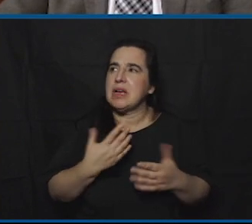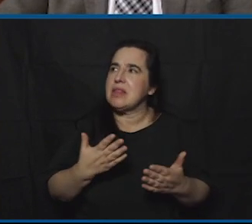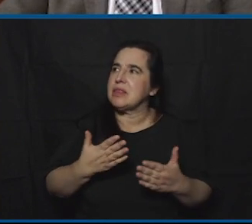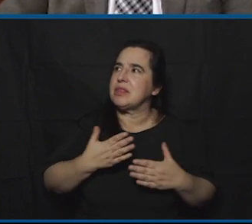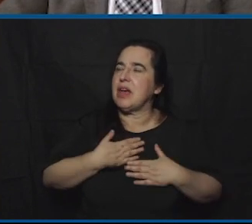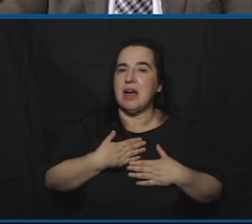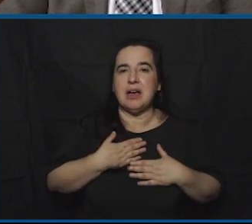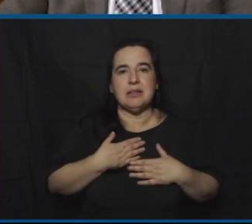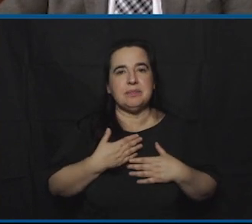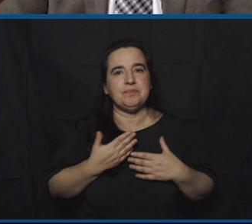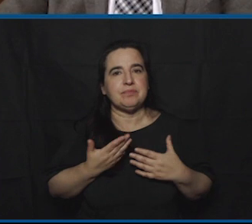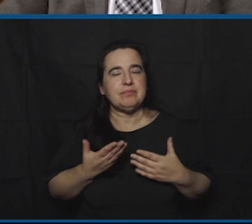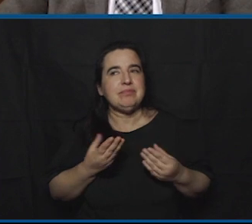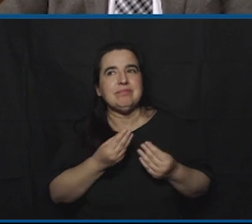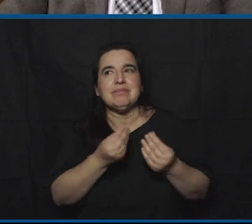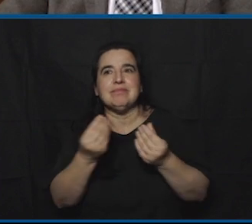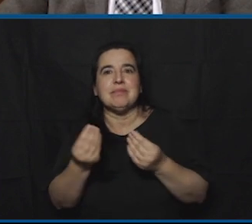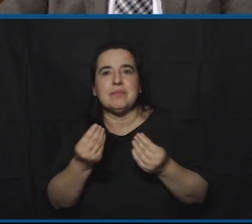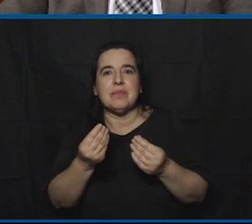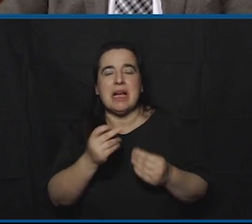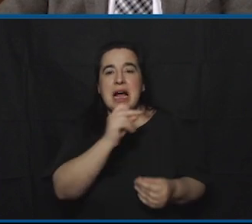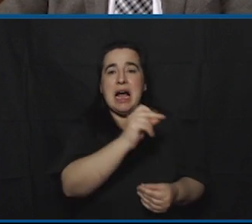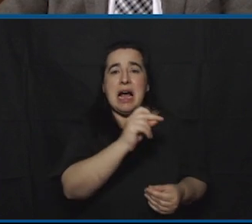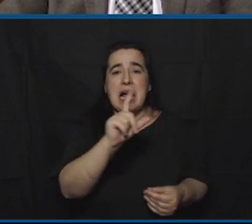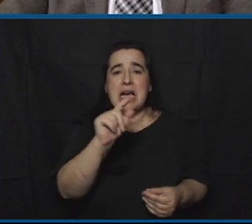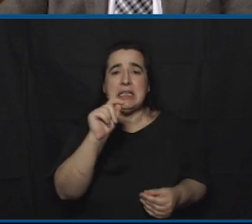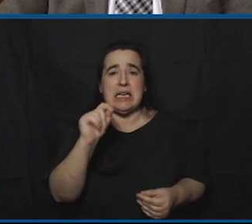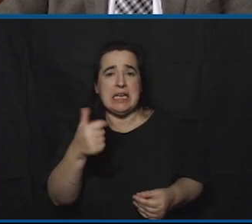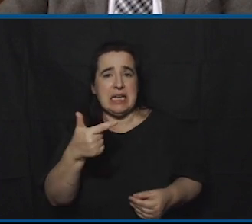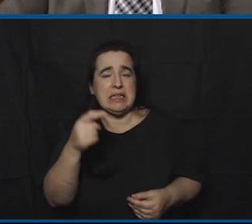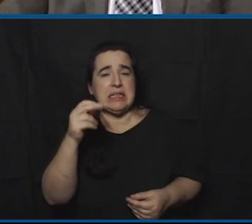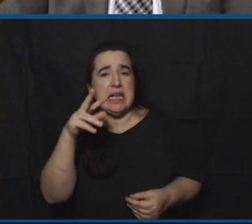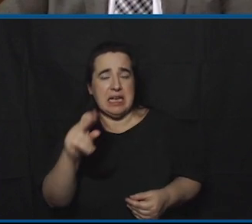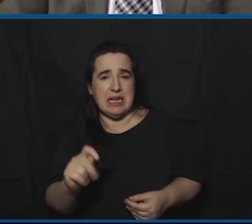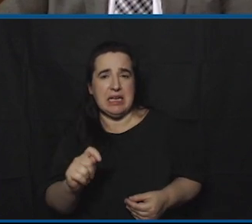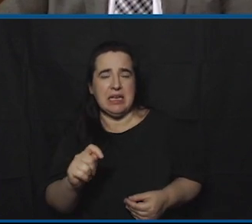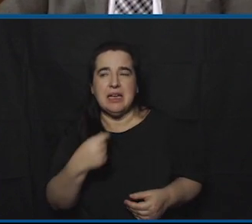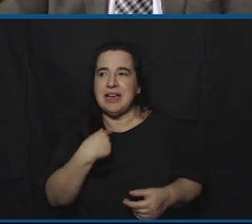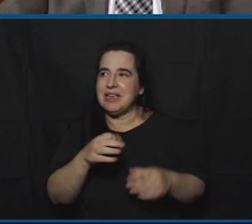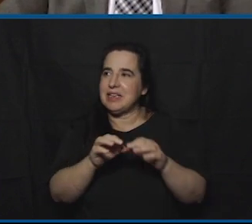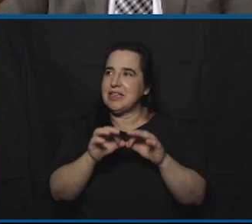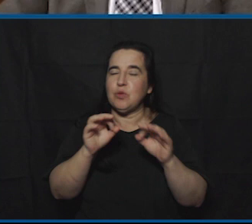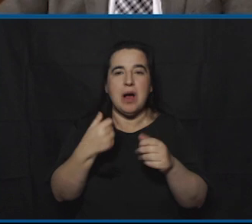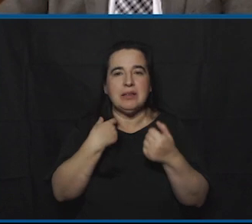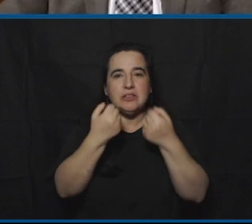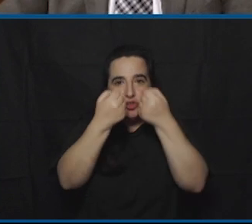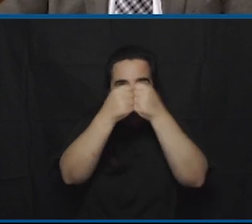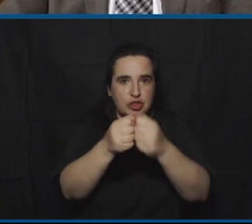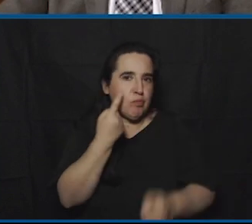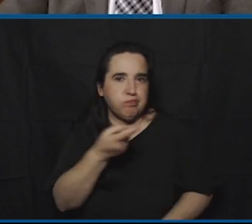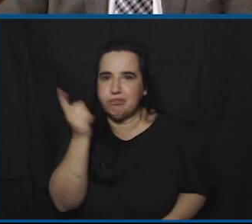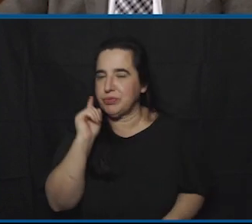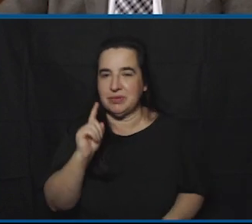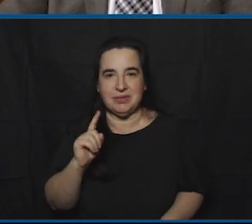que me diz algo em particular. É que aletheia significa aquilo que não pode ser escondido. aquilo que não está oculto. E